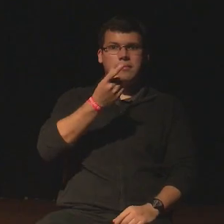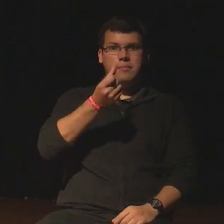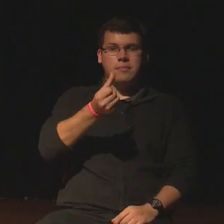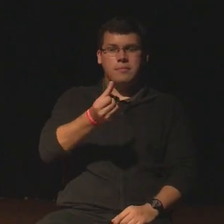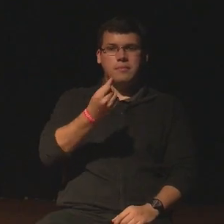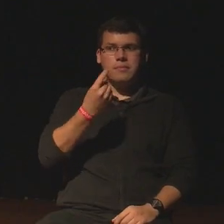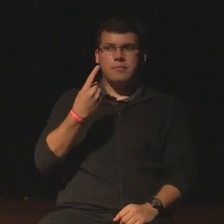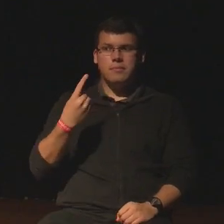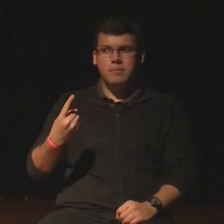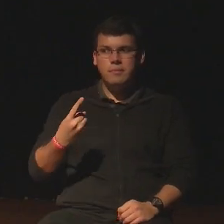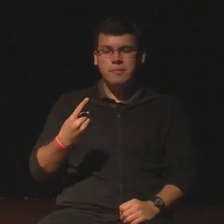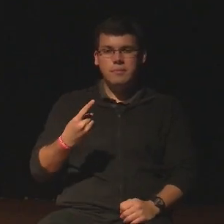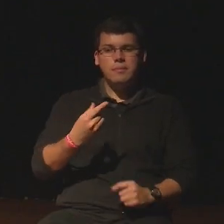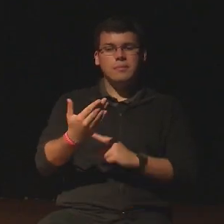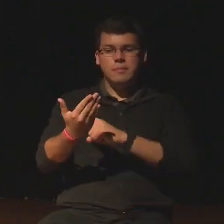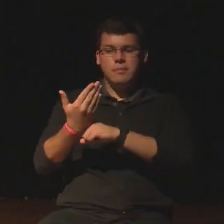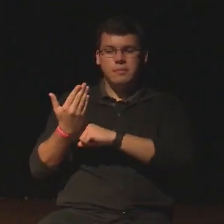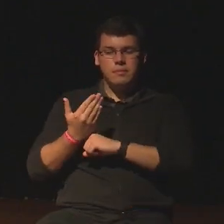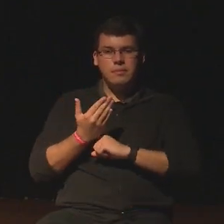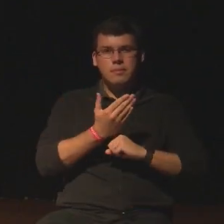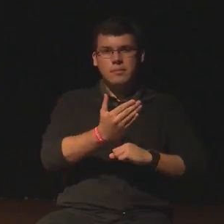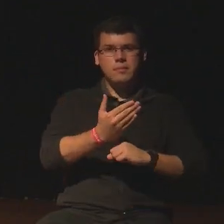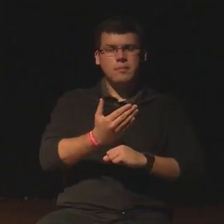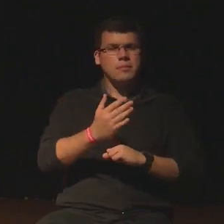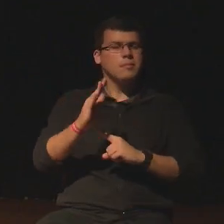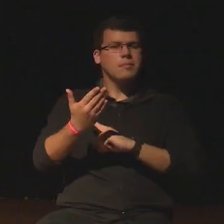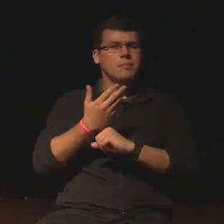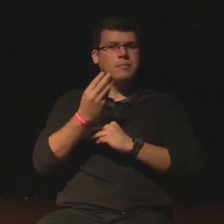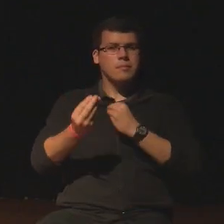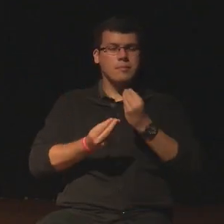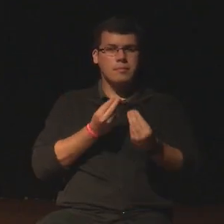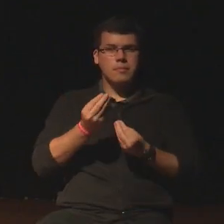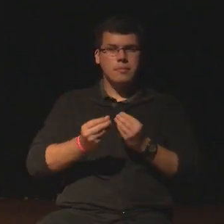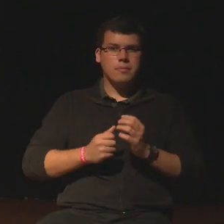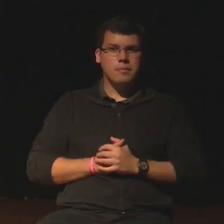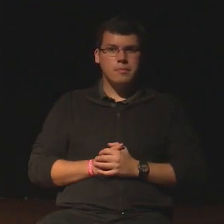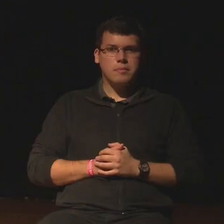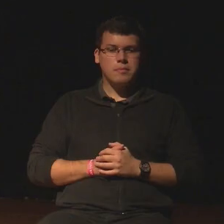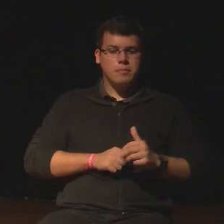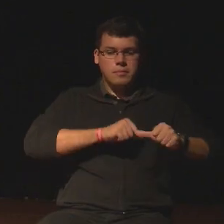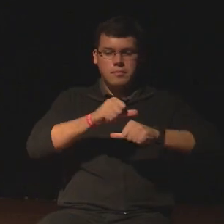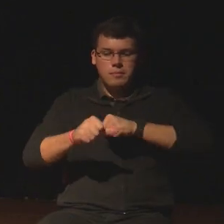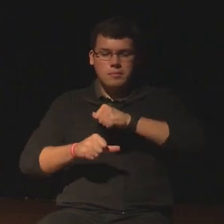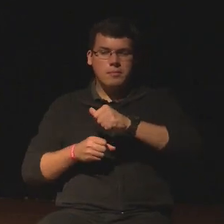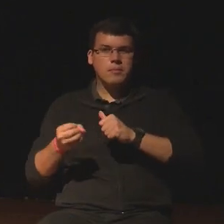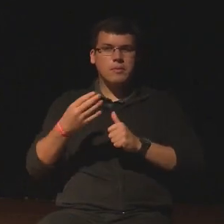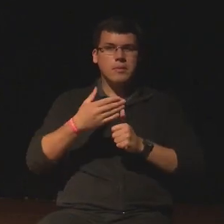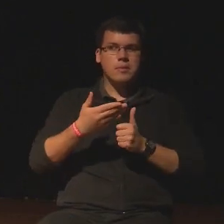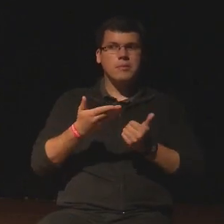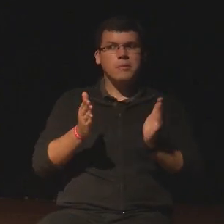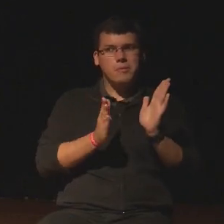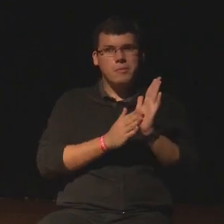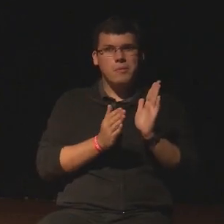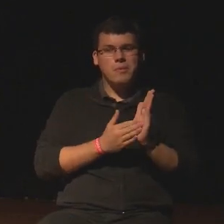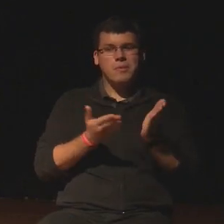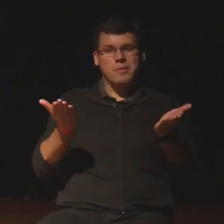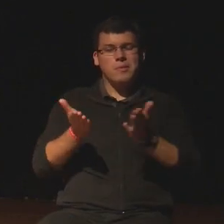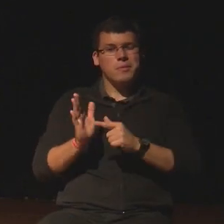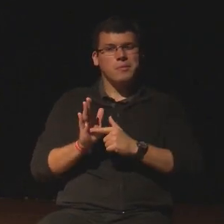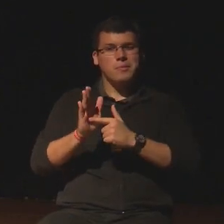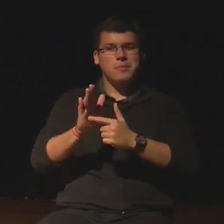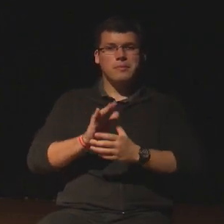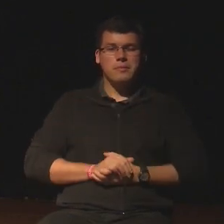que auxiliaram na atualização e no aprimoramento da proposta apresentada hoje. O